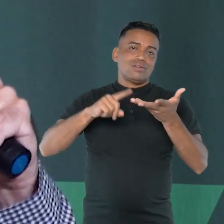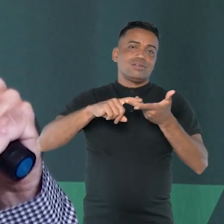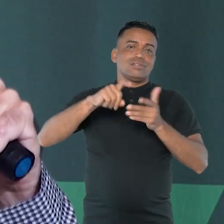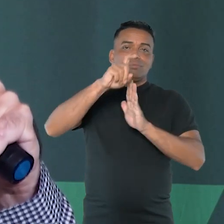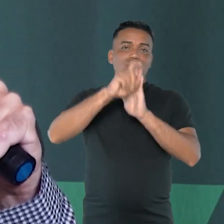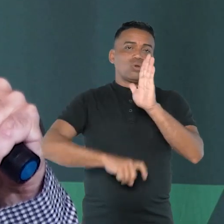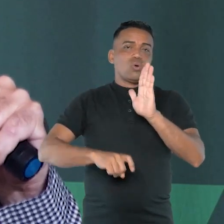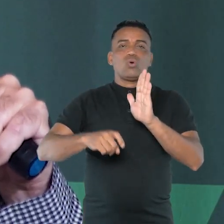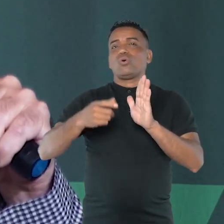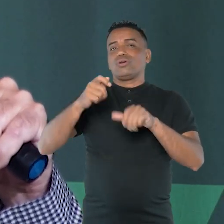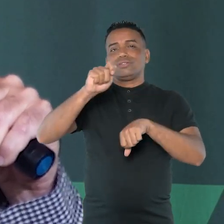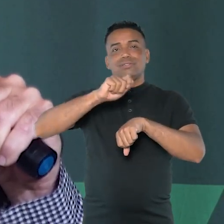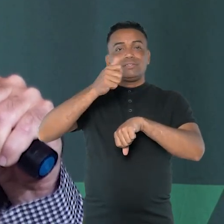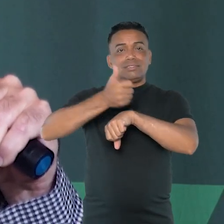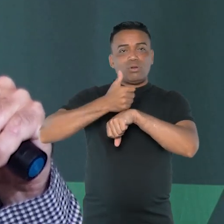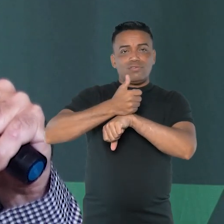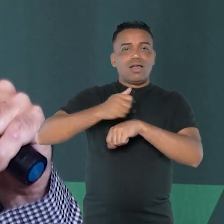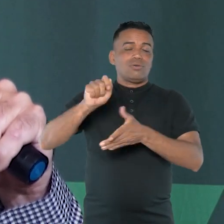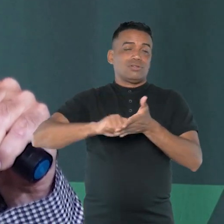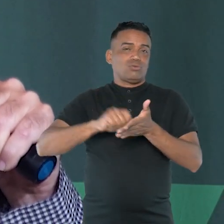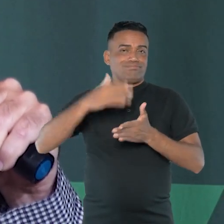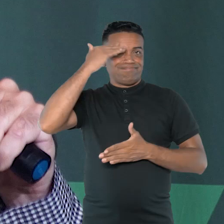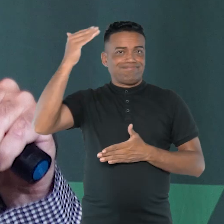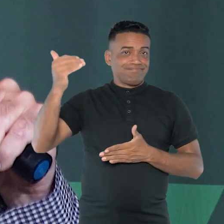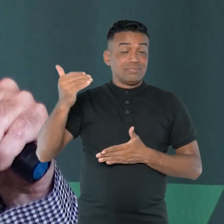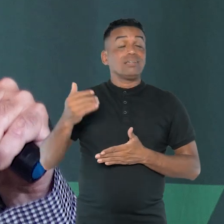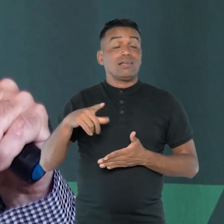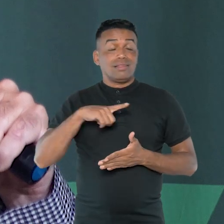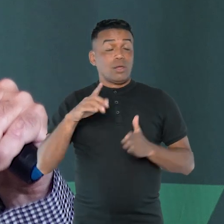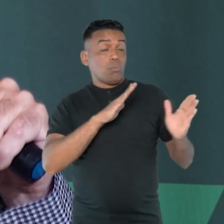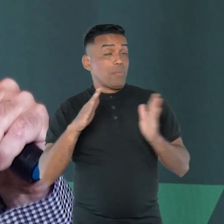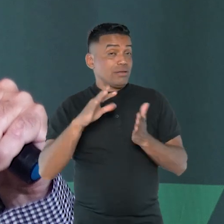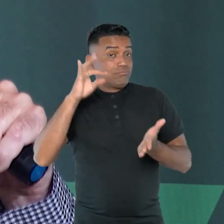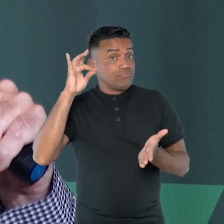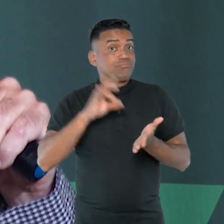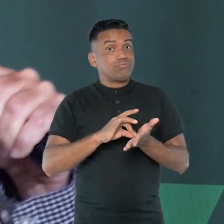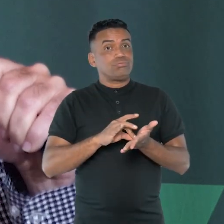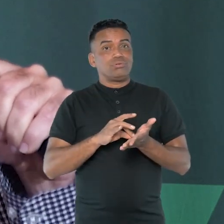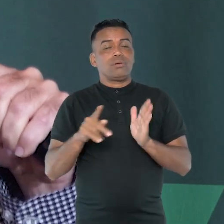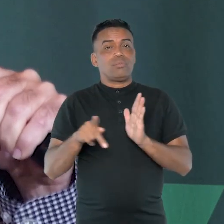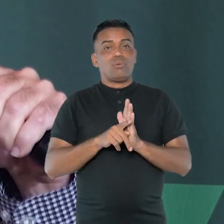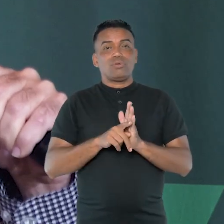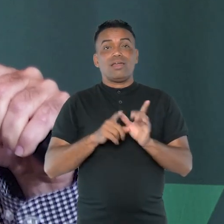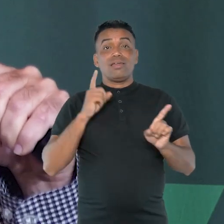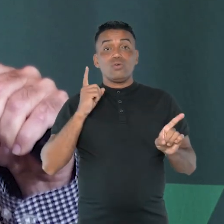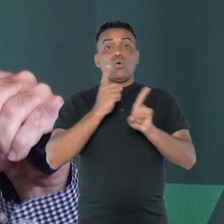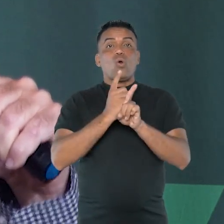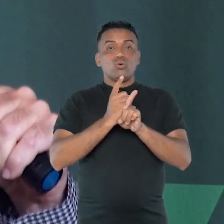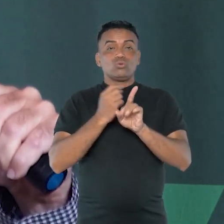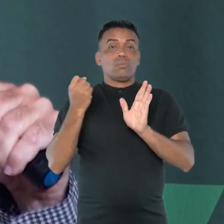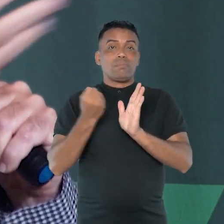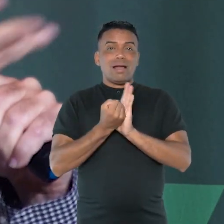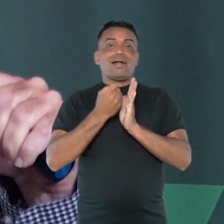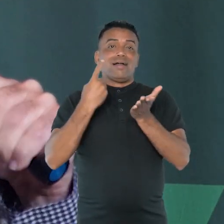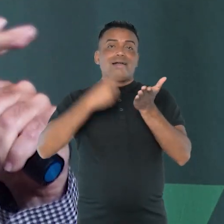Ciro dos Anjos. Tem um momento decisivo, que é muito forte, que é uma passagem de O Encontro Marcado, do Sabino,